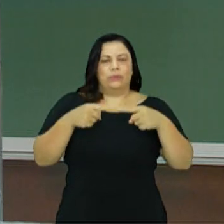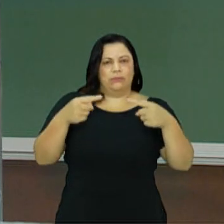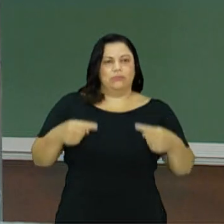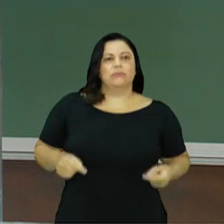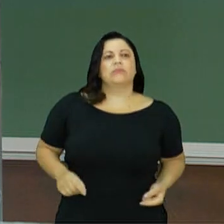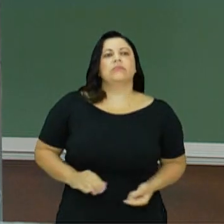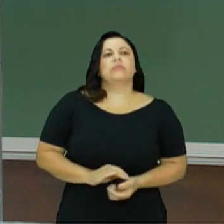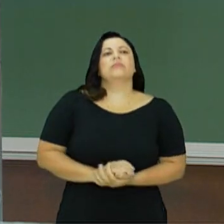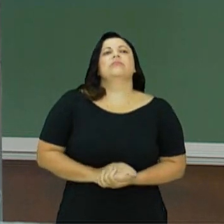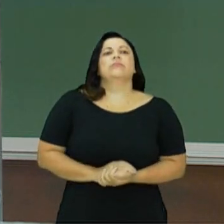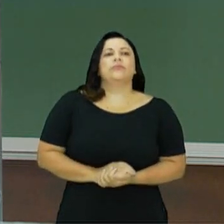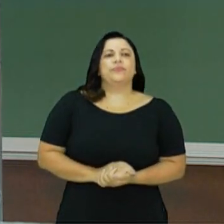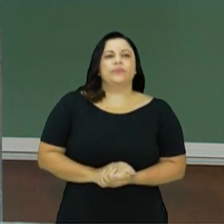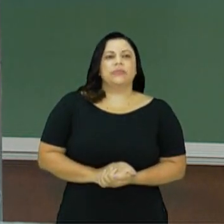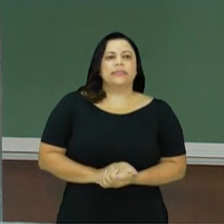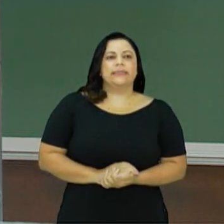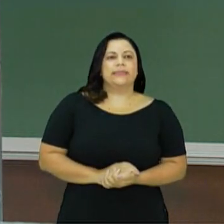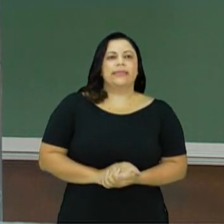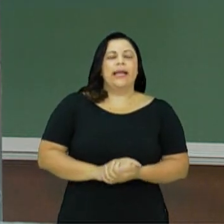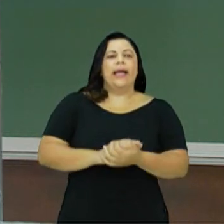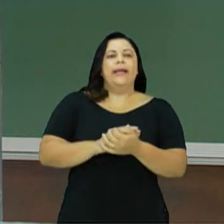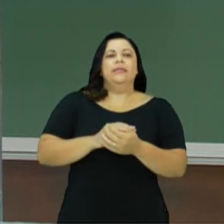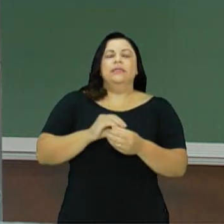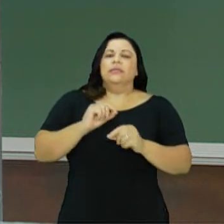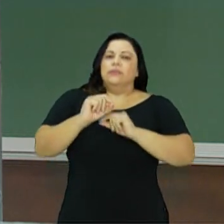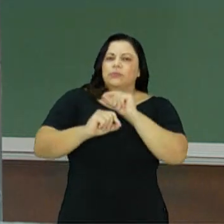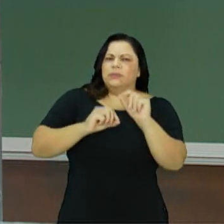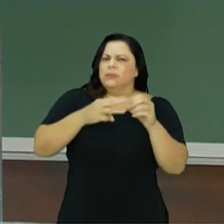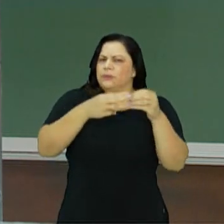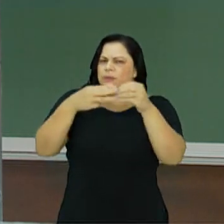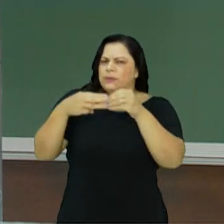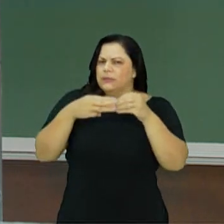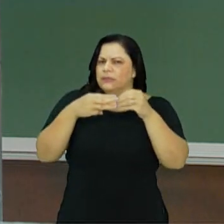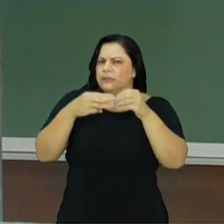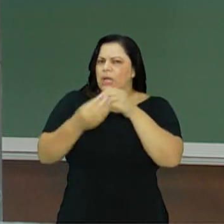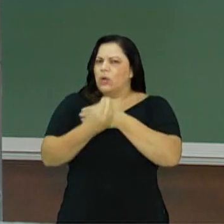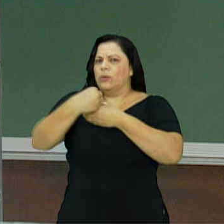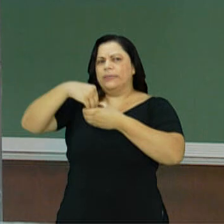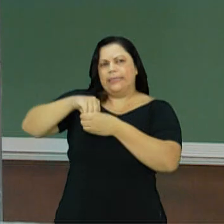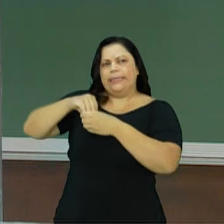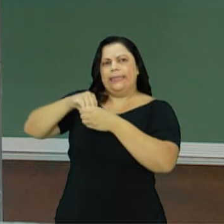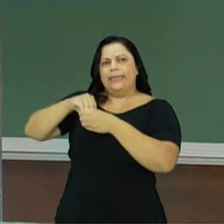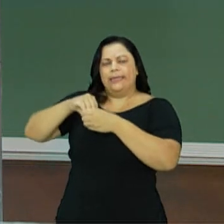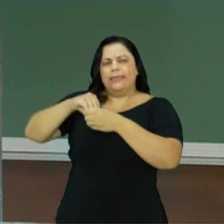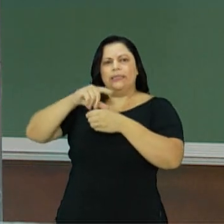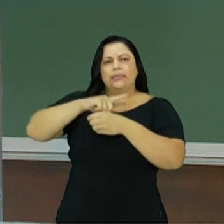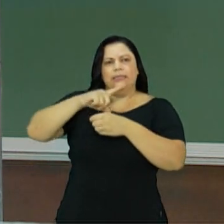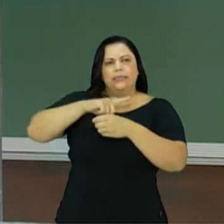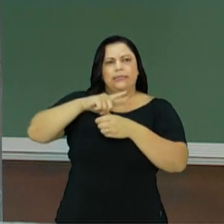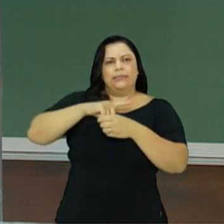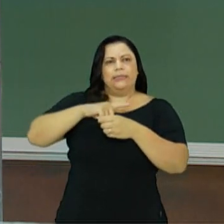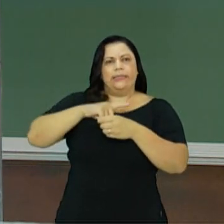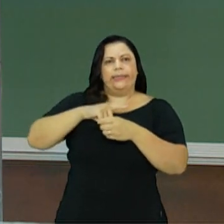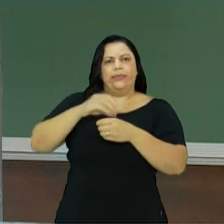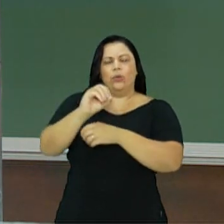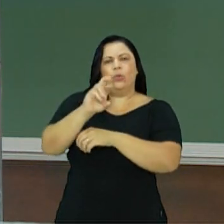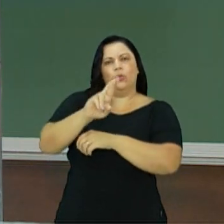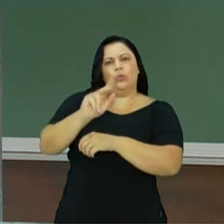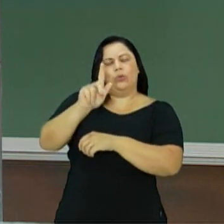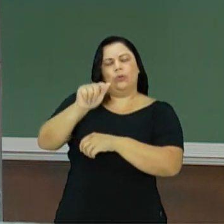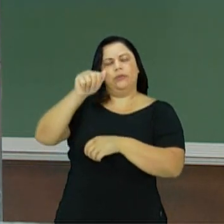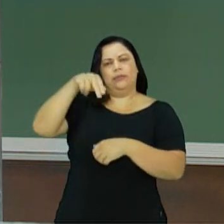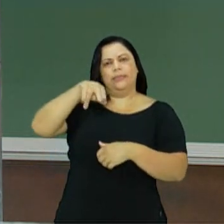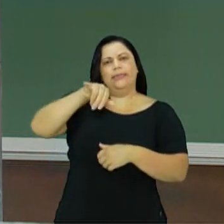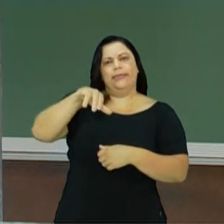articulação. A substância intercelular possui, além da parte orgânica, ou seja, da parte viva, que é formado por